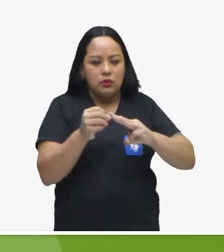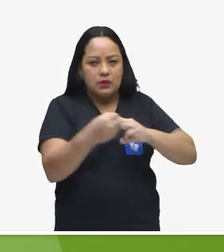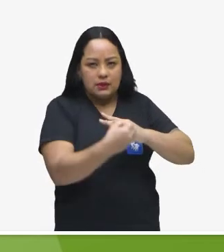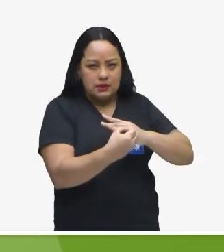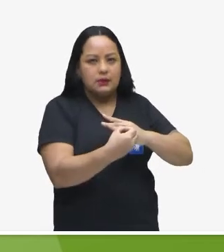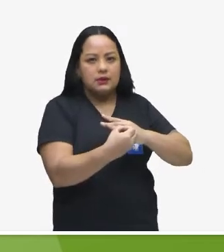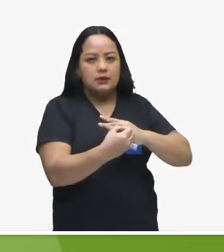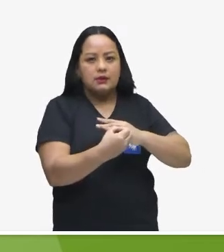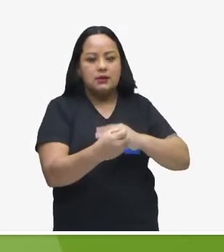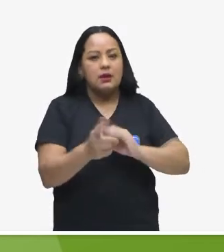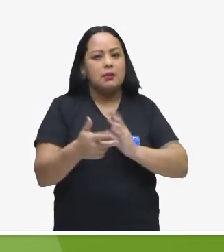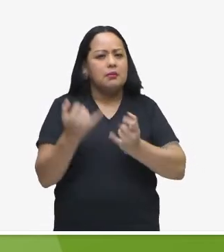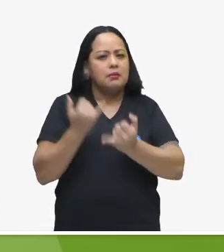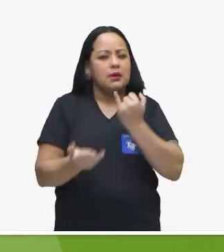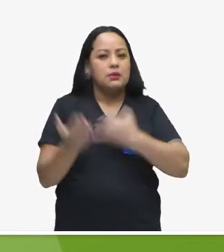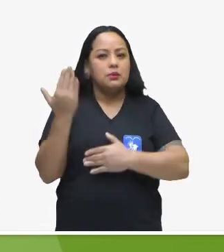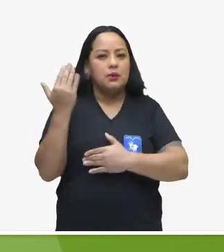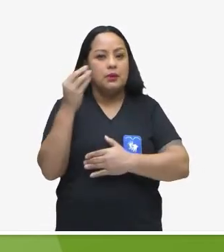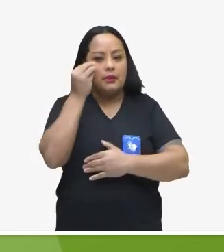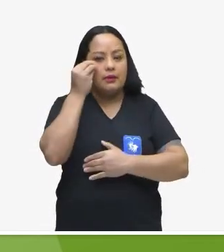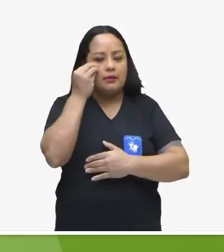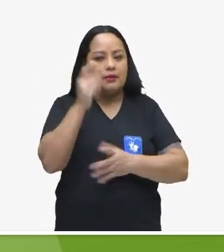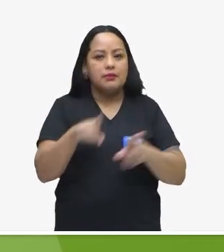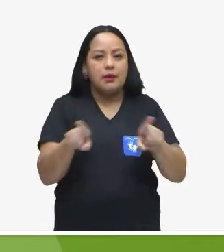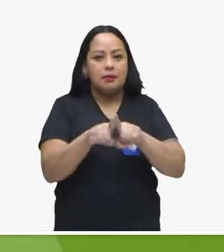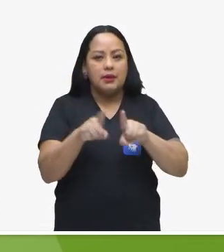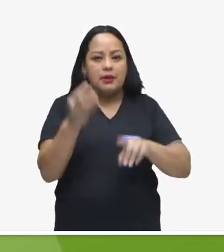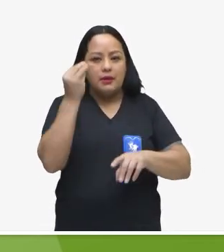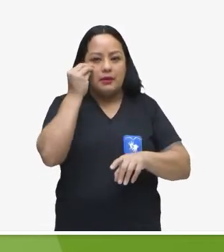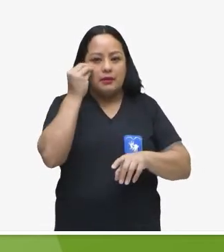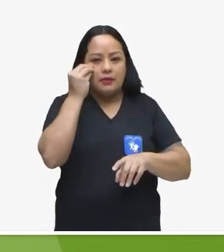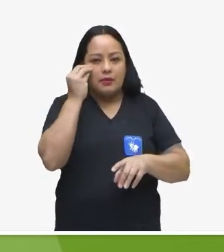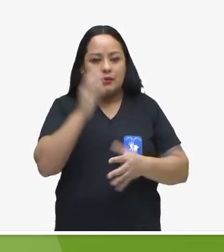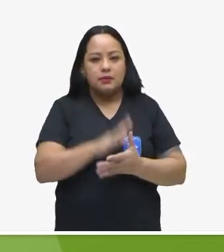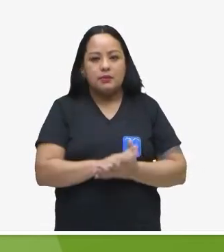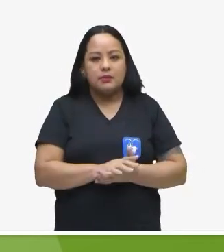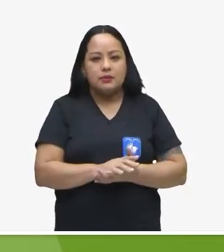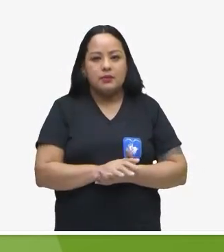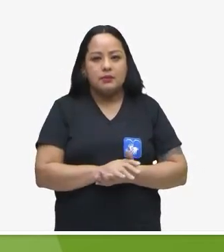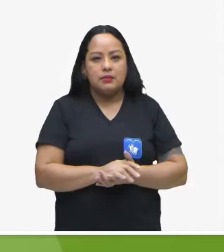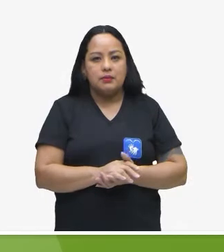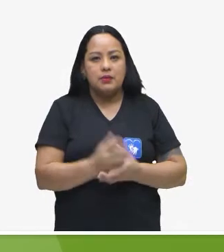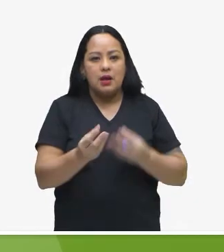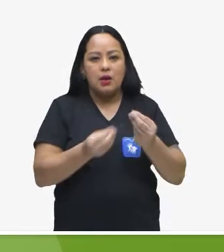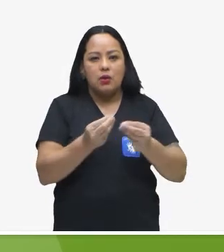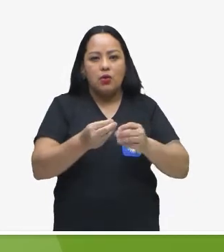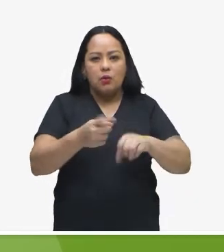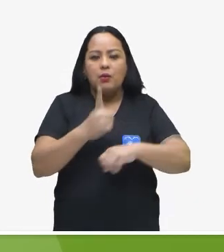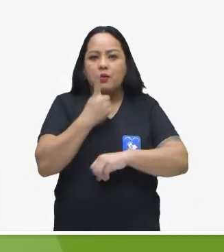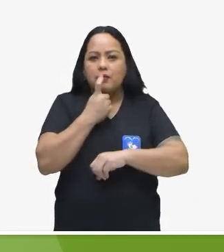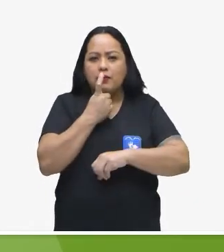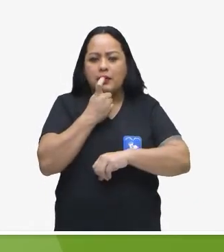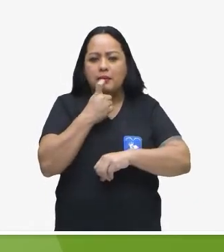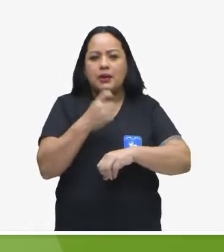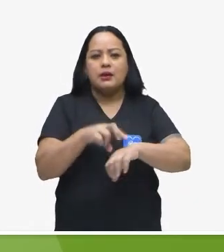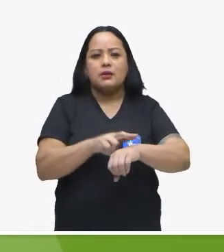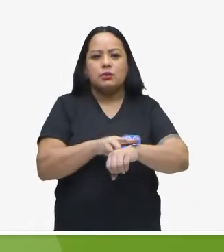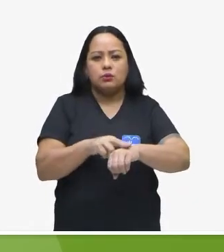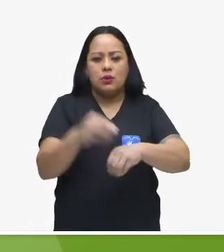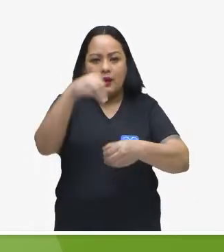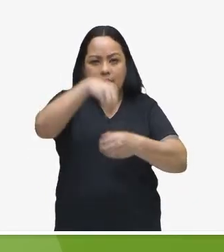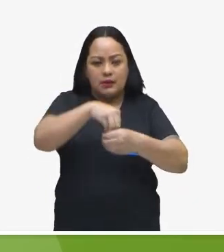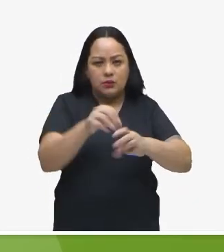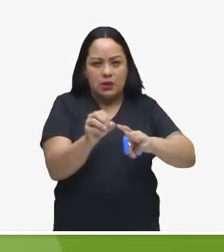viu anteriormente, né? Vemos aqui a mitocôndria, que está aqui em vermelho, dentro da